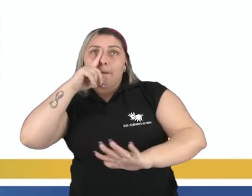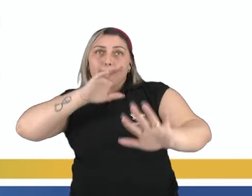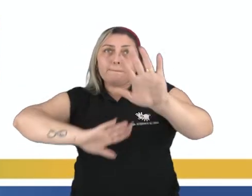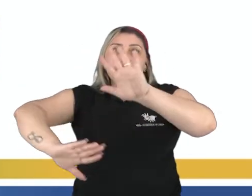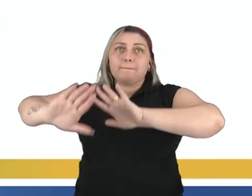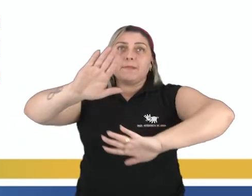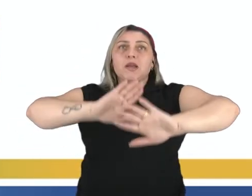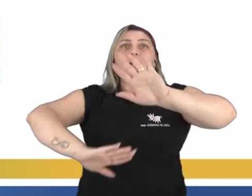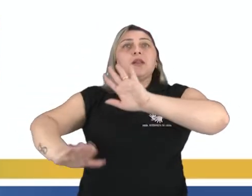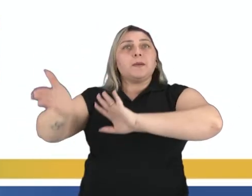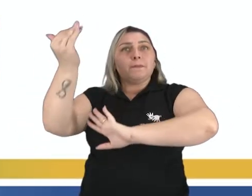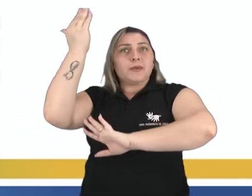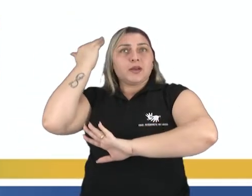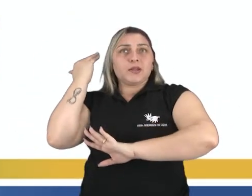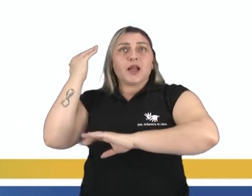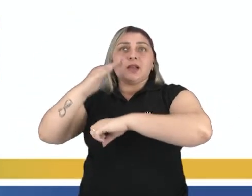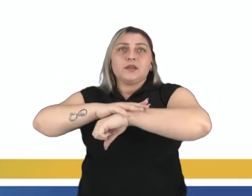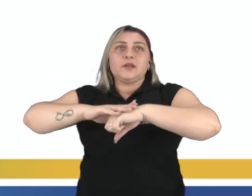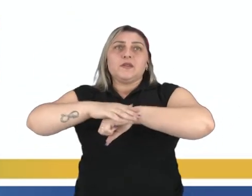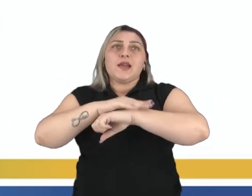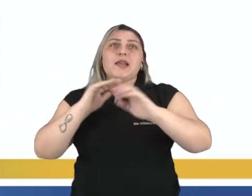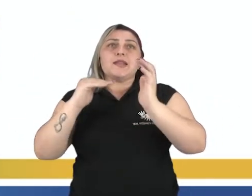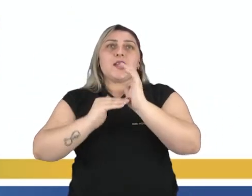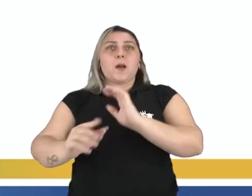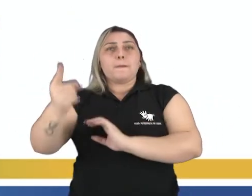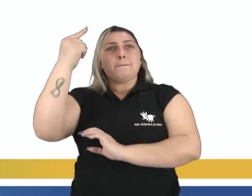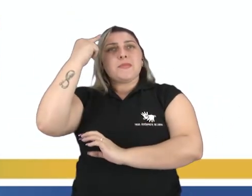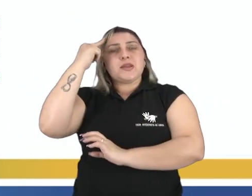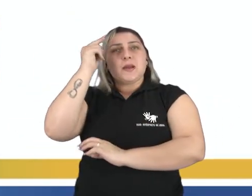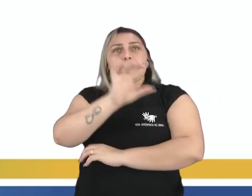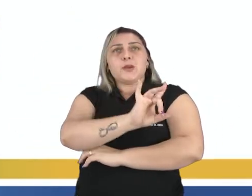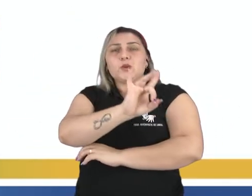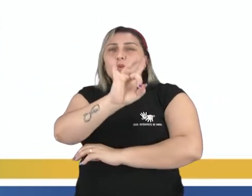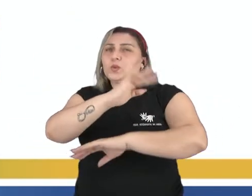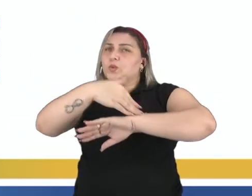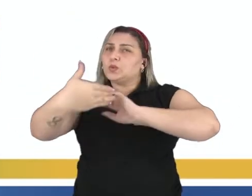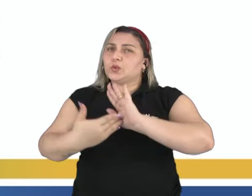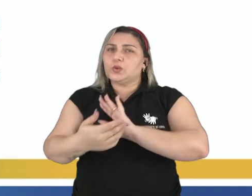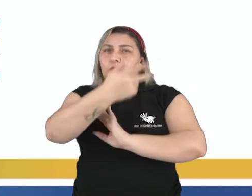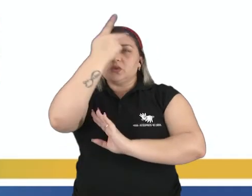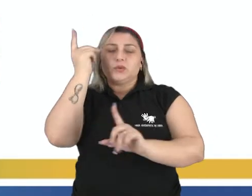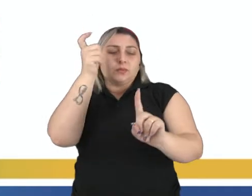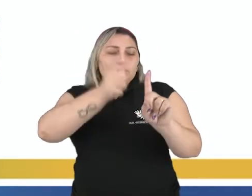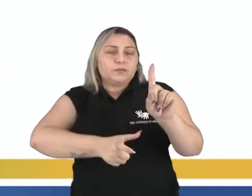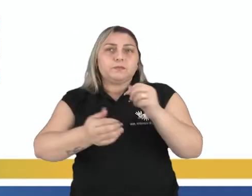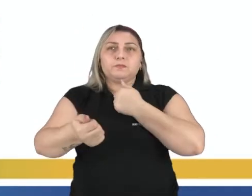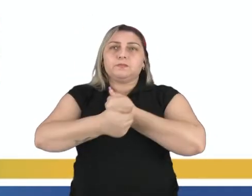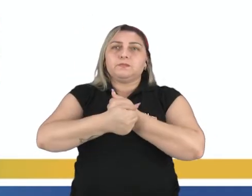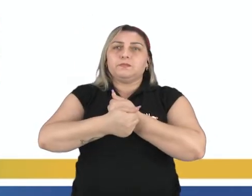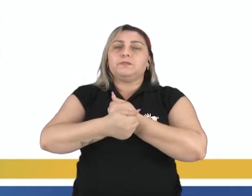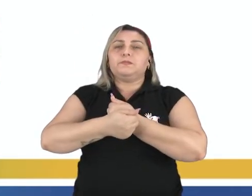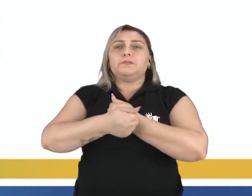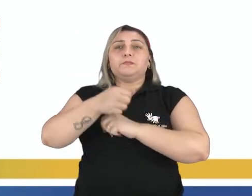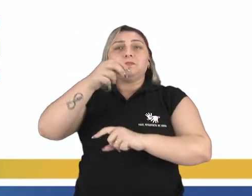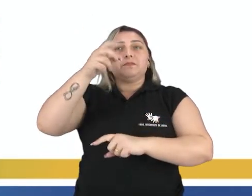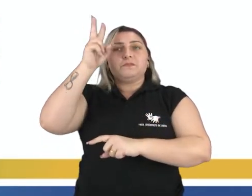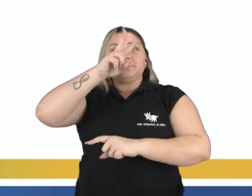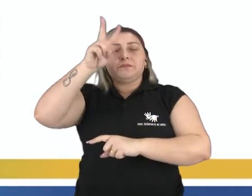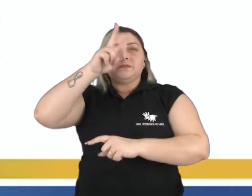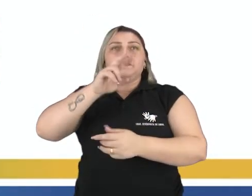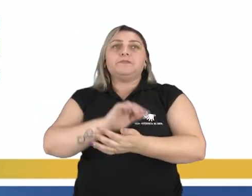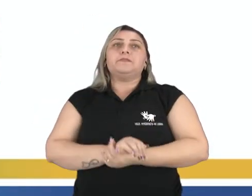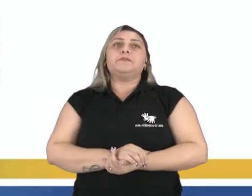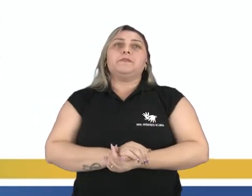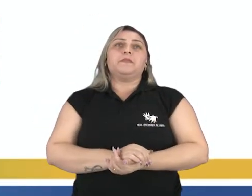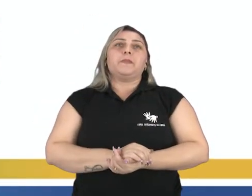investigação os perigos que ele tenha passado os diálogos e até mesmo os pensamentos de todos os envolvidos Então